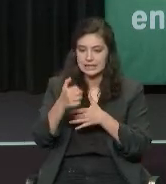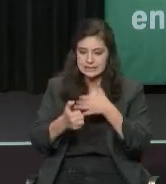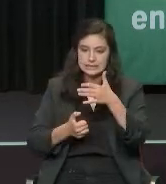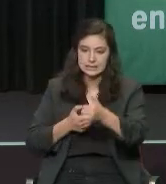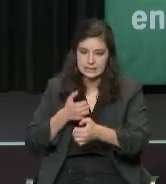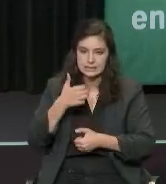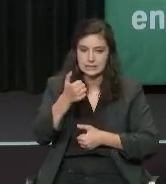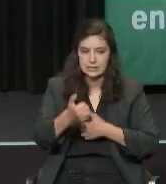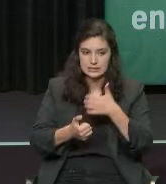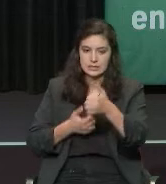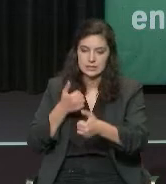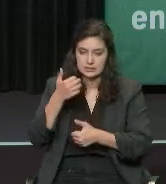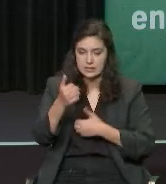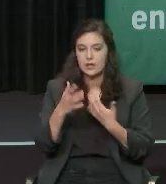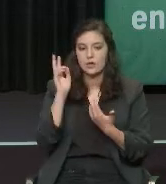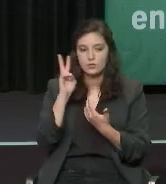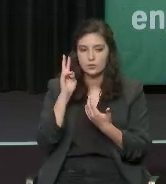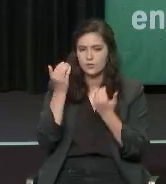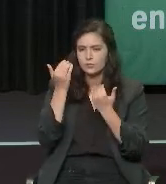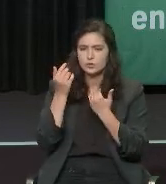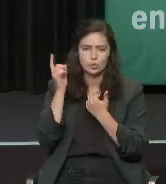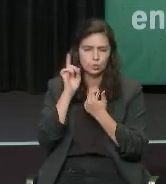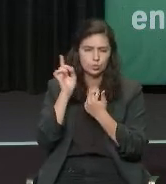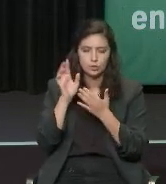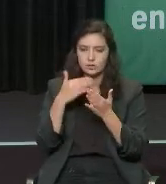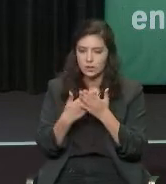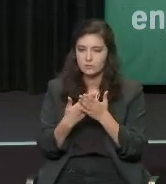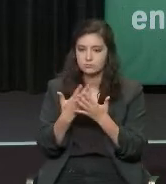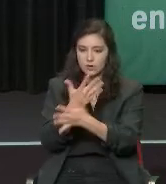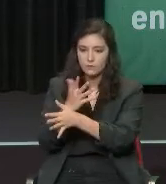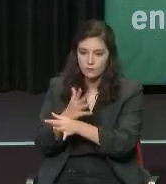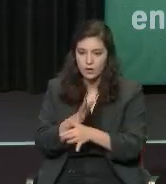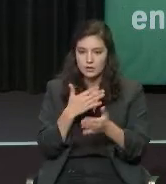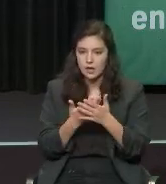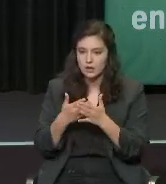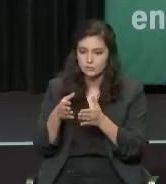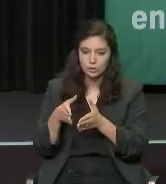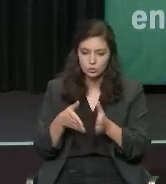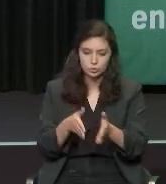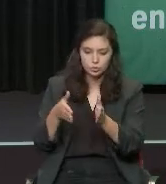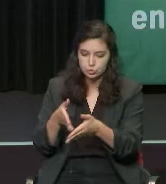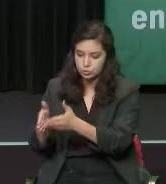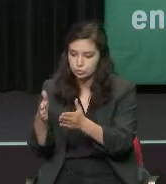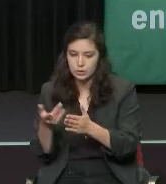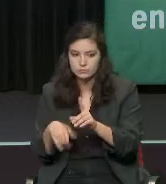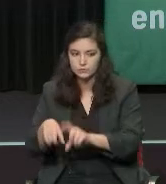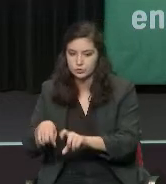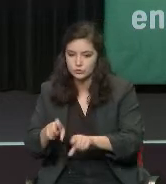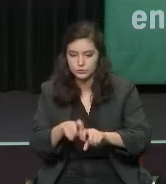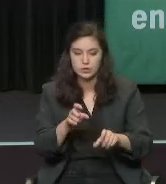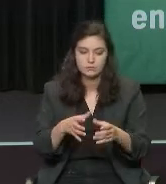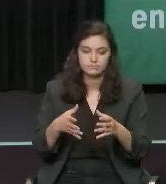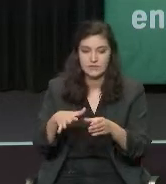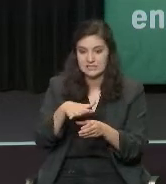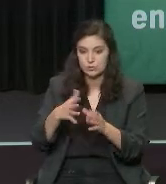muito relevante e conseguem acompanhar a evolução da frente do fogo e dar rotas de escape em eventos muito complexos, para que depois as forças